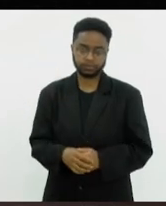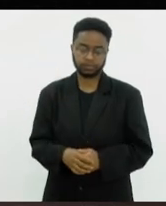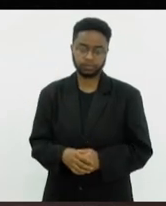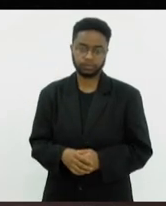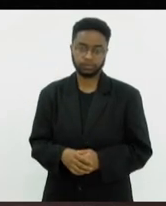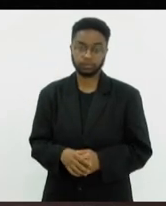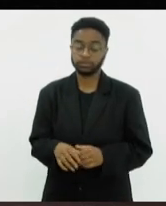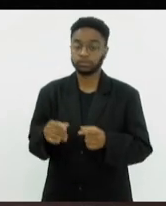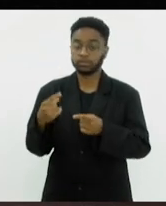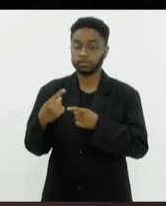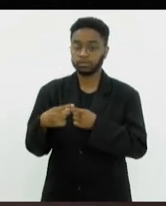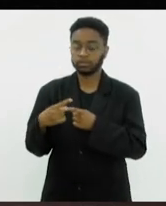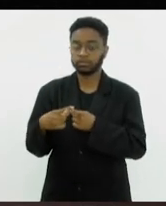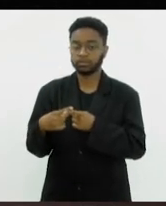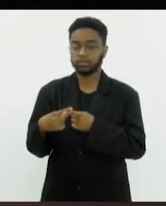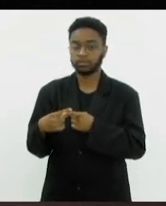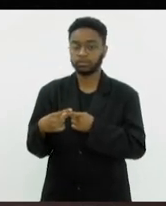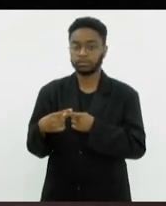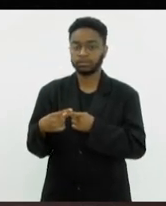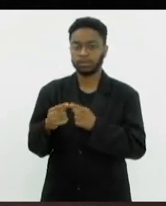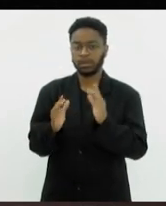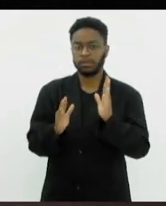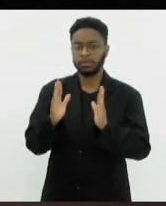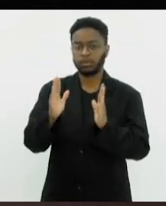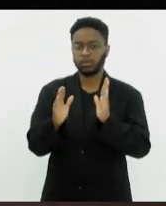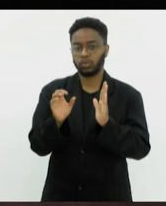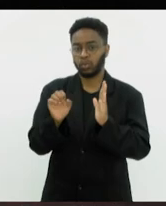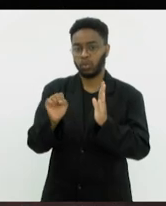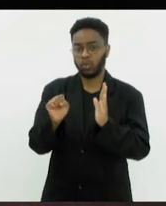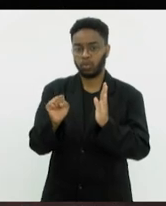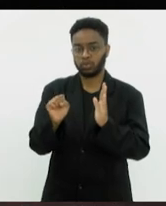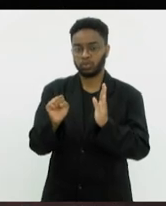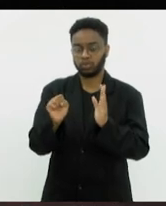durante 8 mandatos